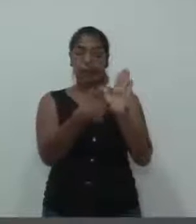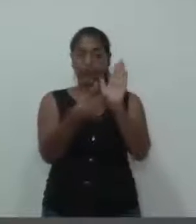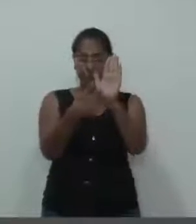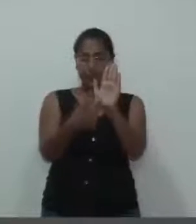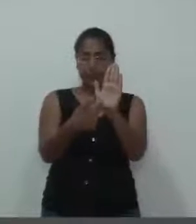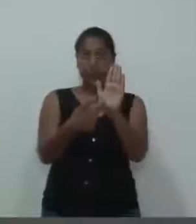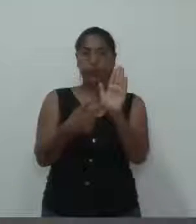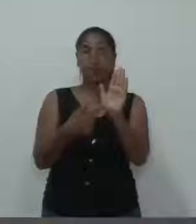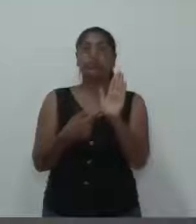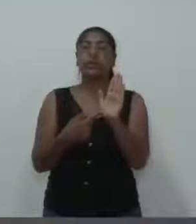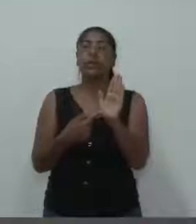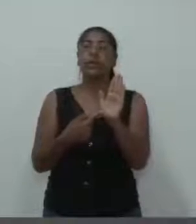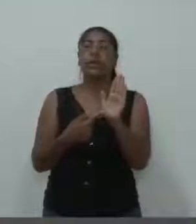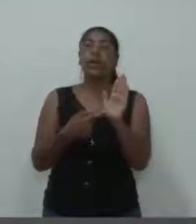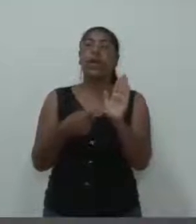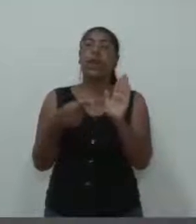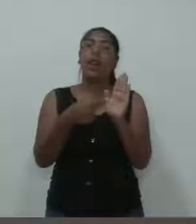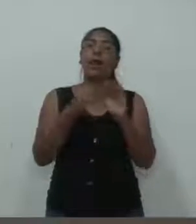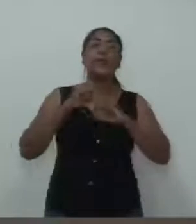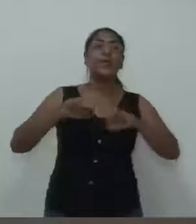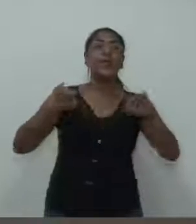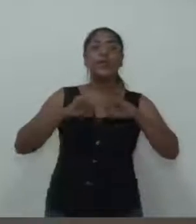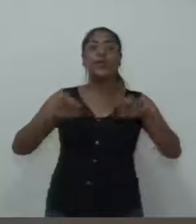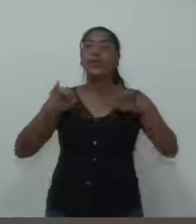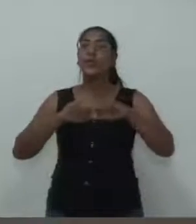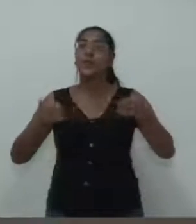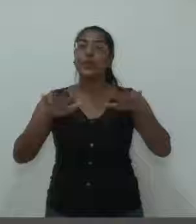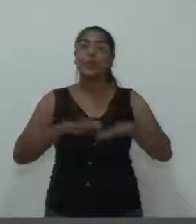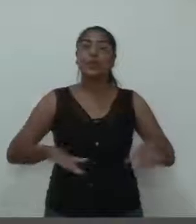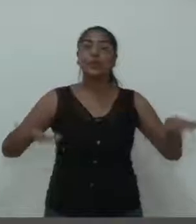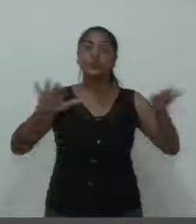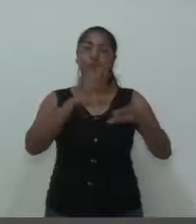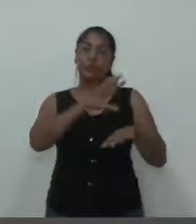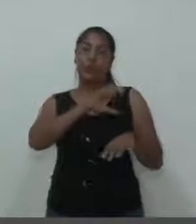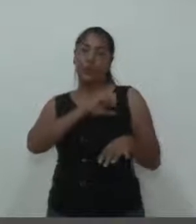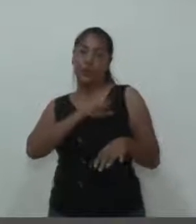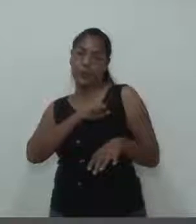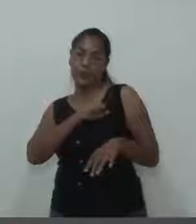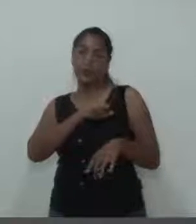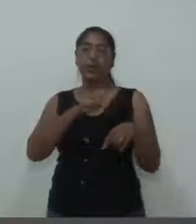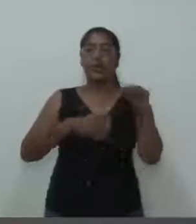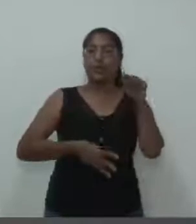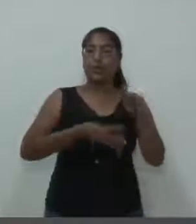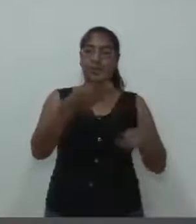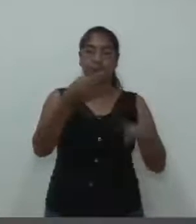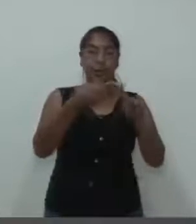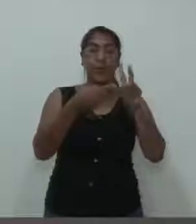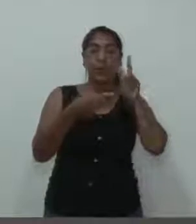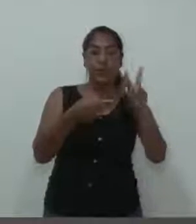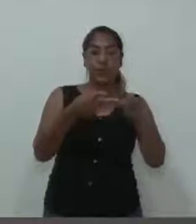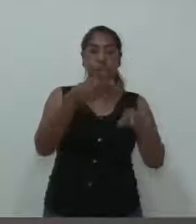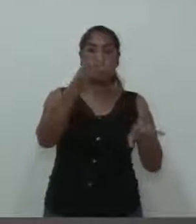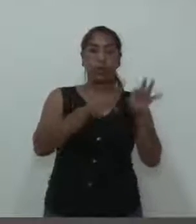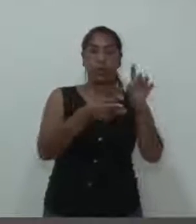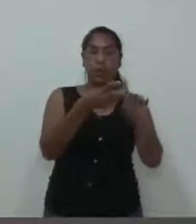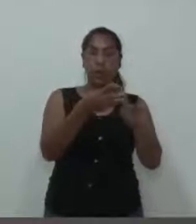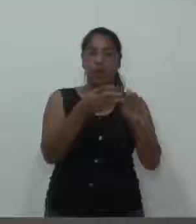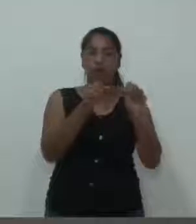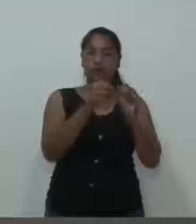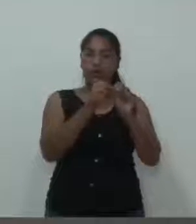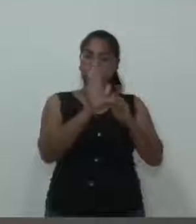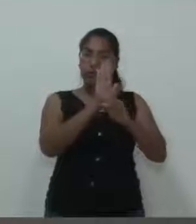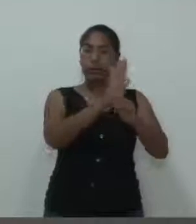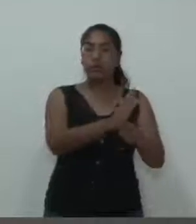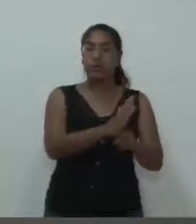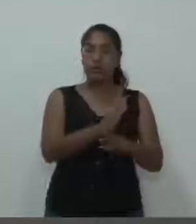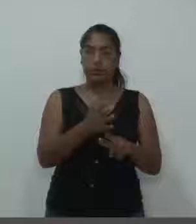conhece, a campanha da Fraternidade, ela trabalha sempre em 3 pilares, não é? O ver, o julgar e o agir, e a proposta de ação concreta aqui. Quando se